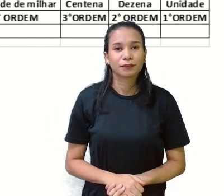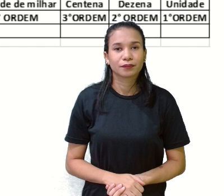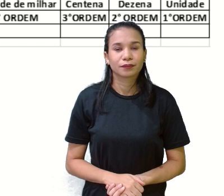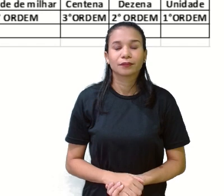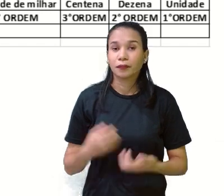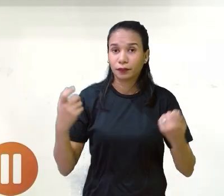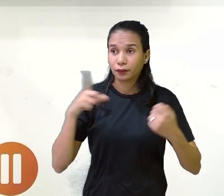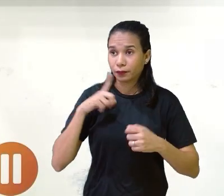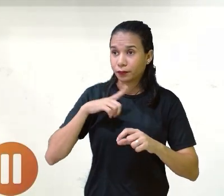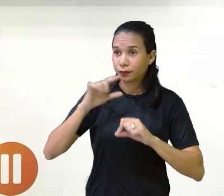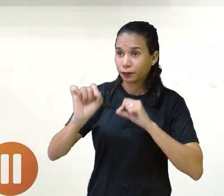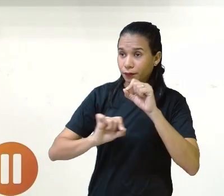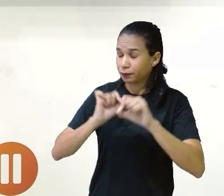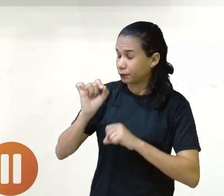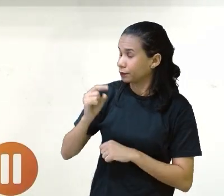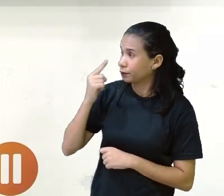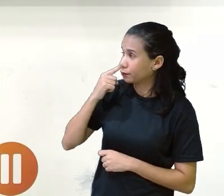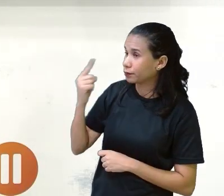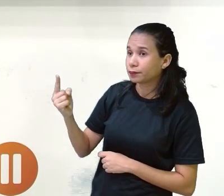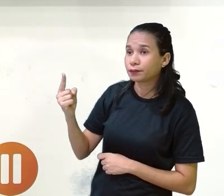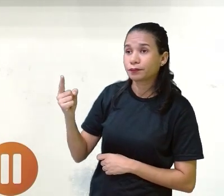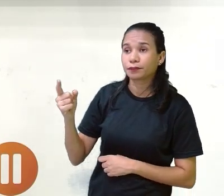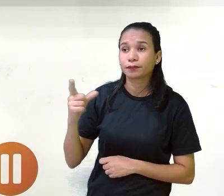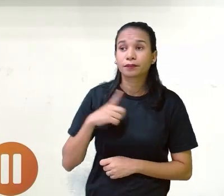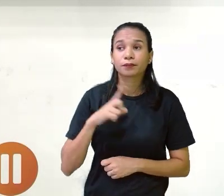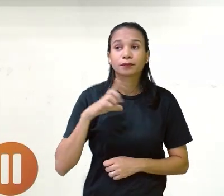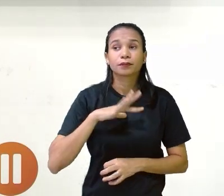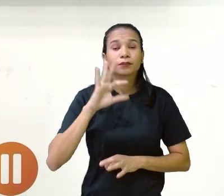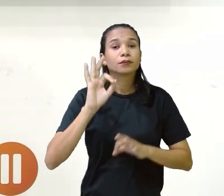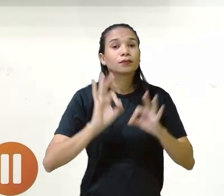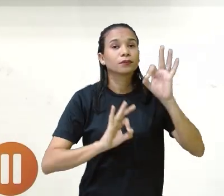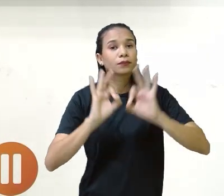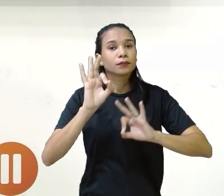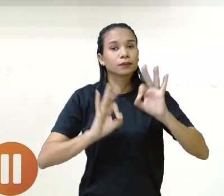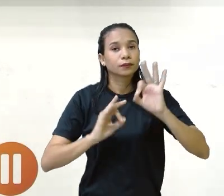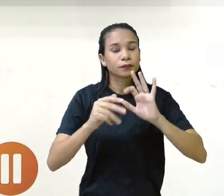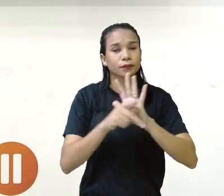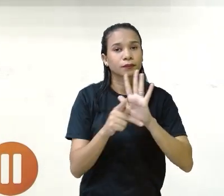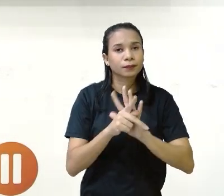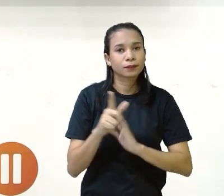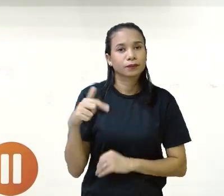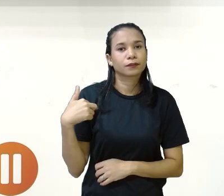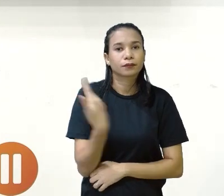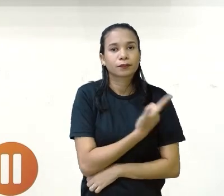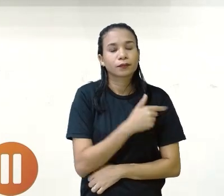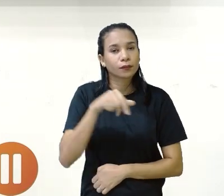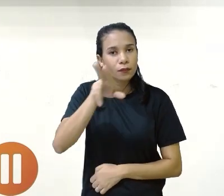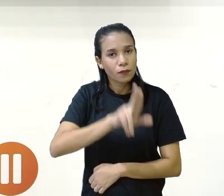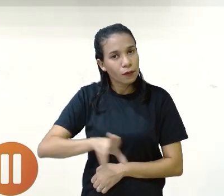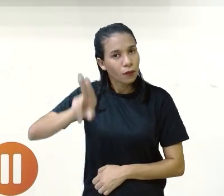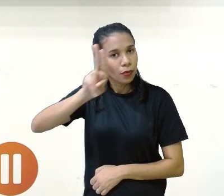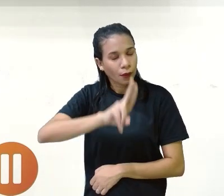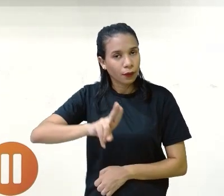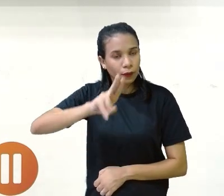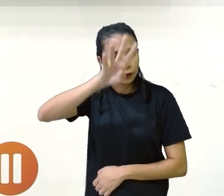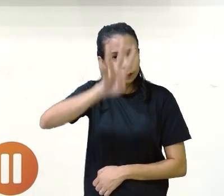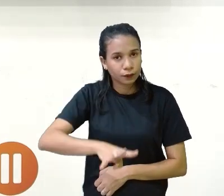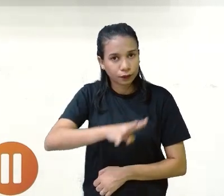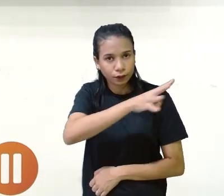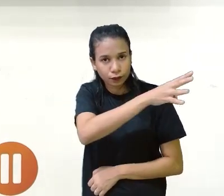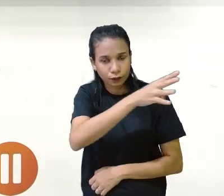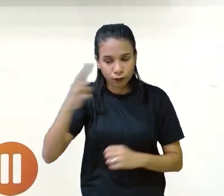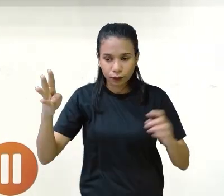Eu tenho o meu quadro de valor e lugar. Normalmente, a gente utiliza esse quadro de valor e